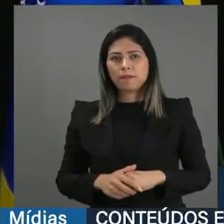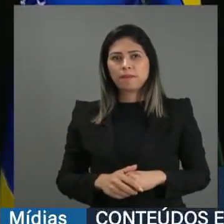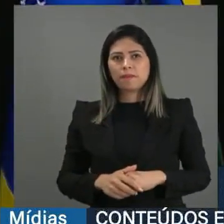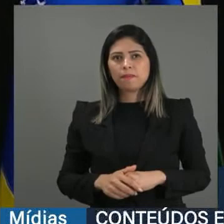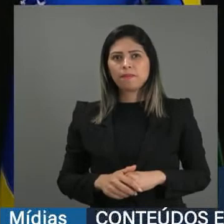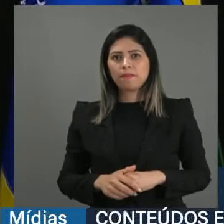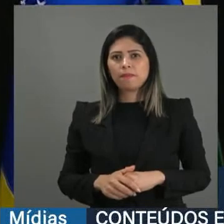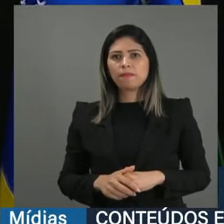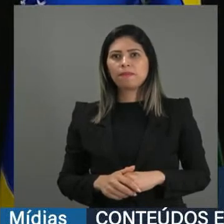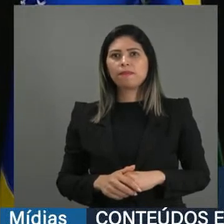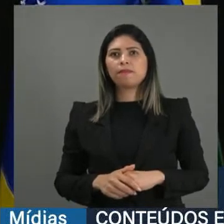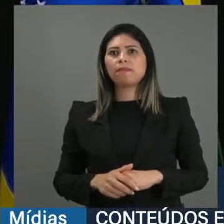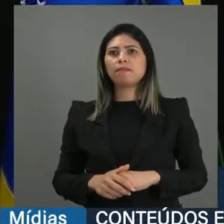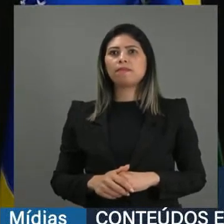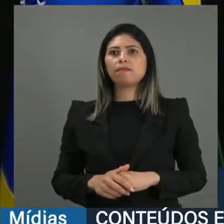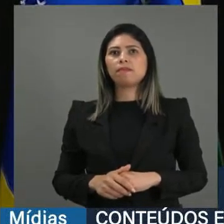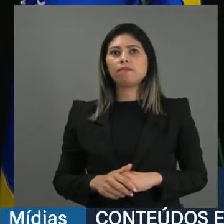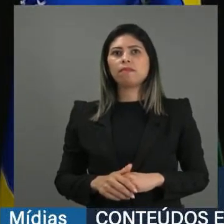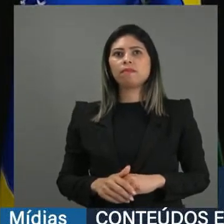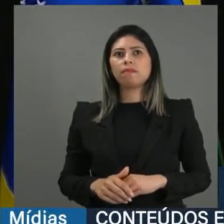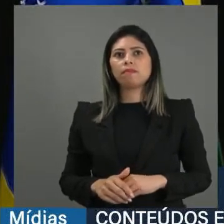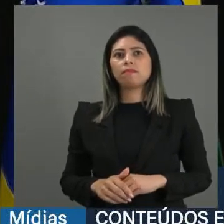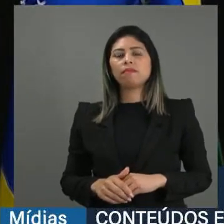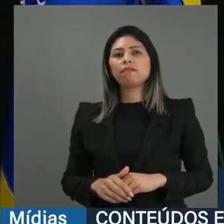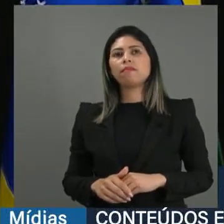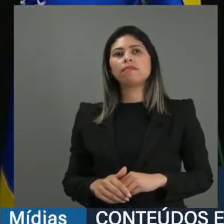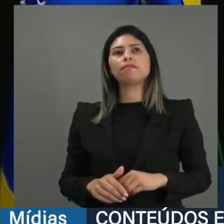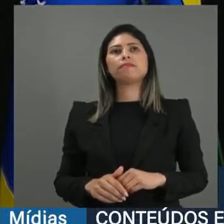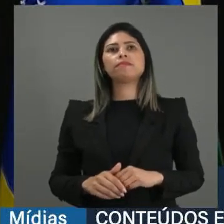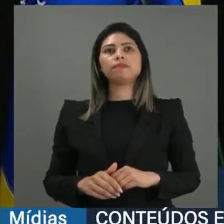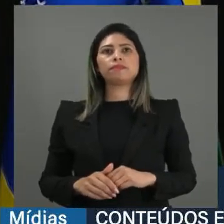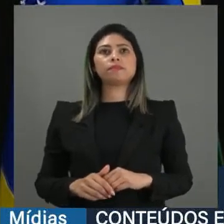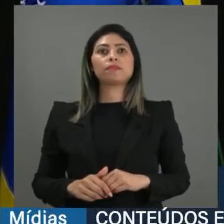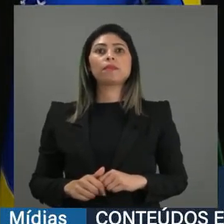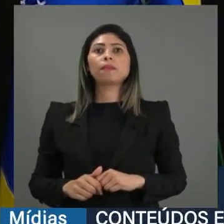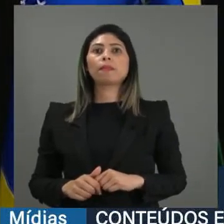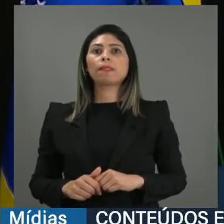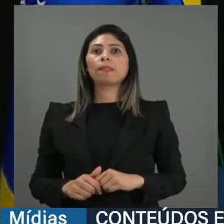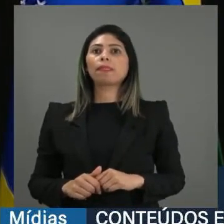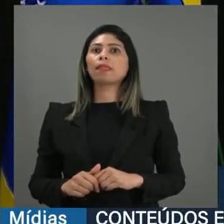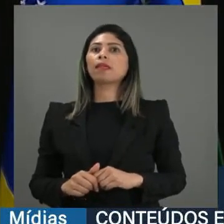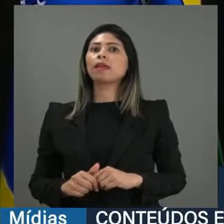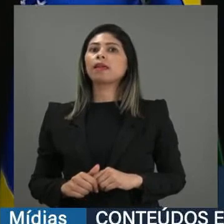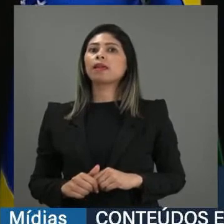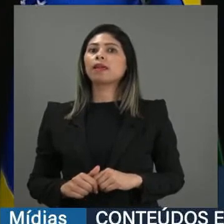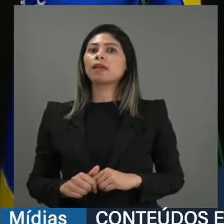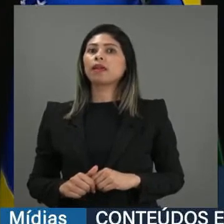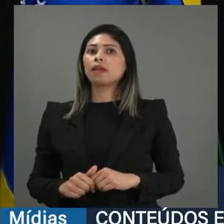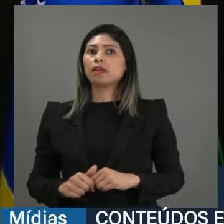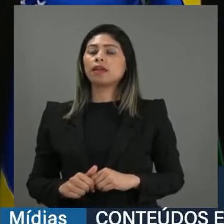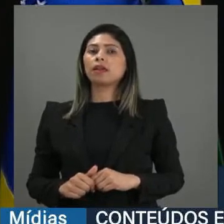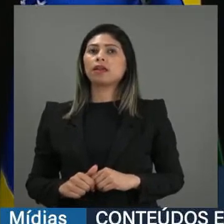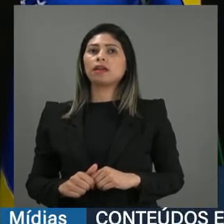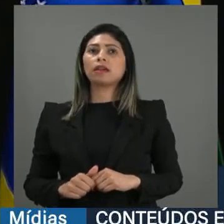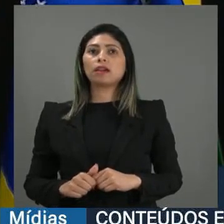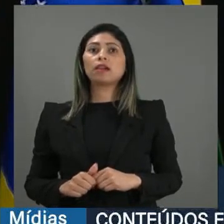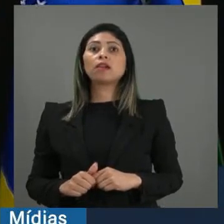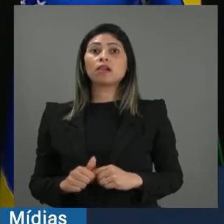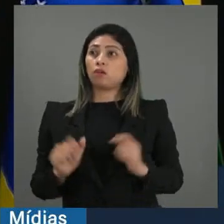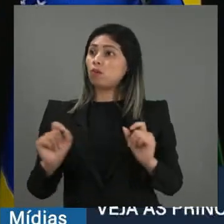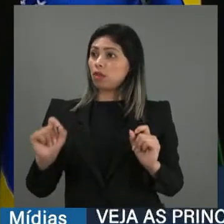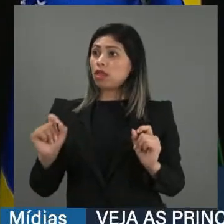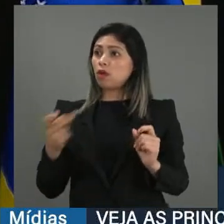tribuna para comentar algo gravíssimo que surpreendeu,